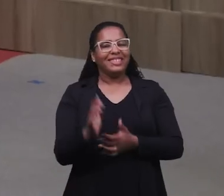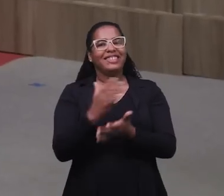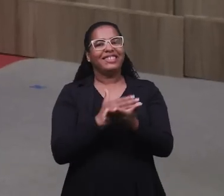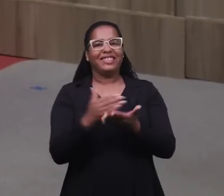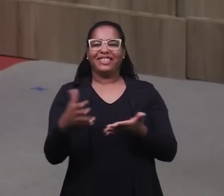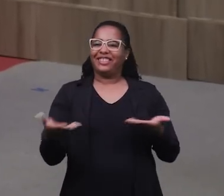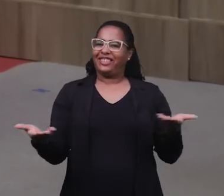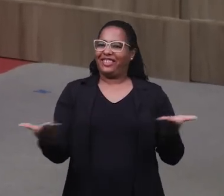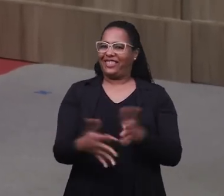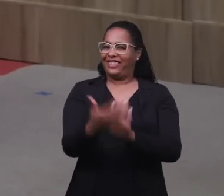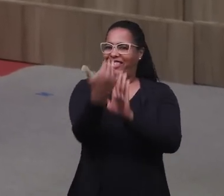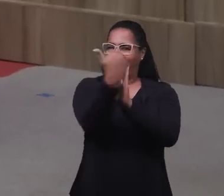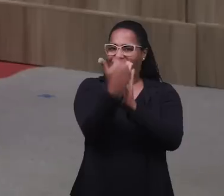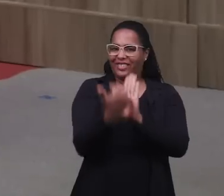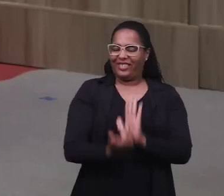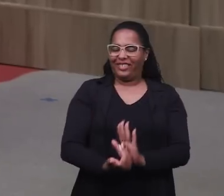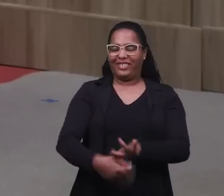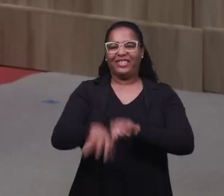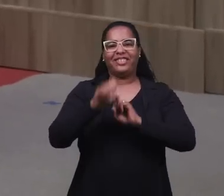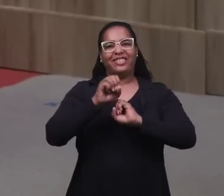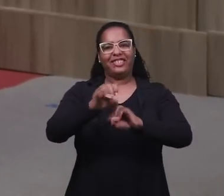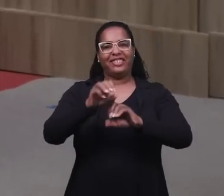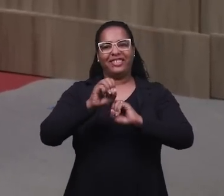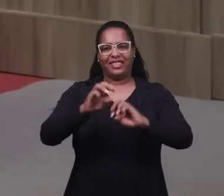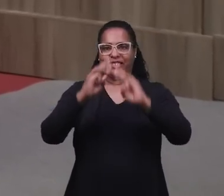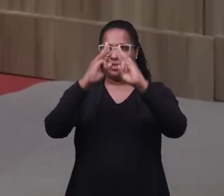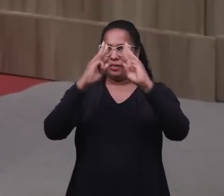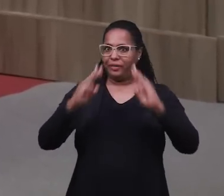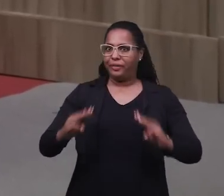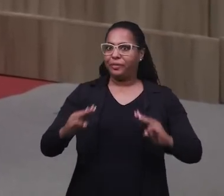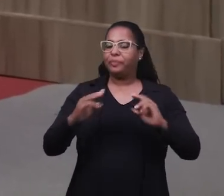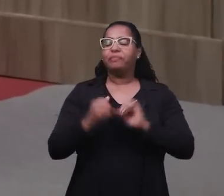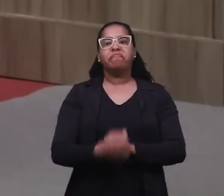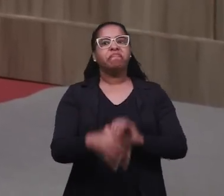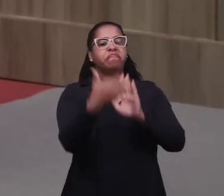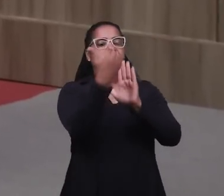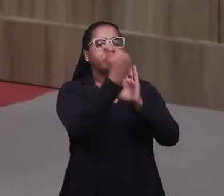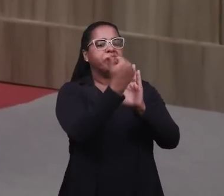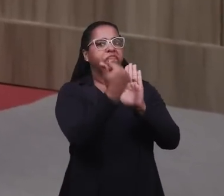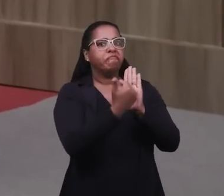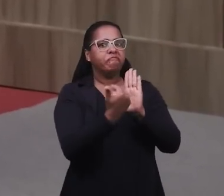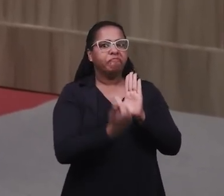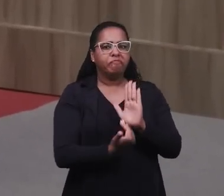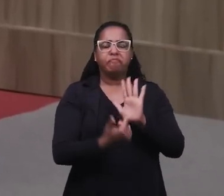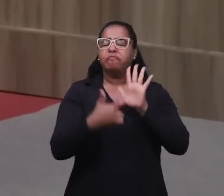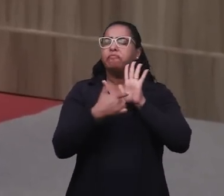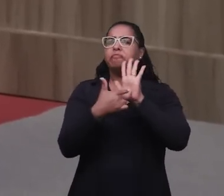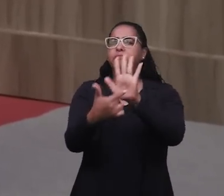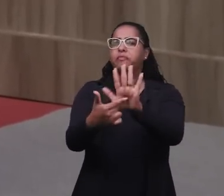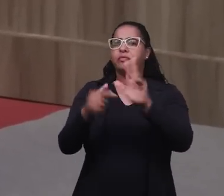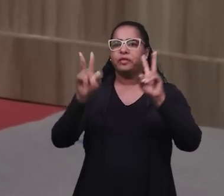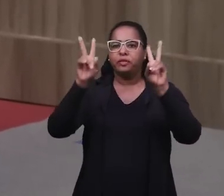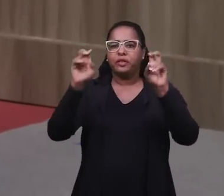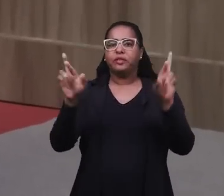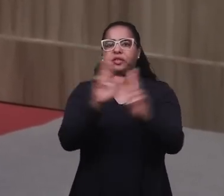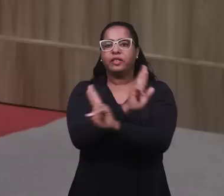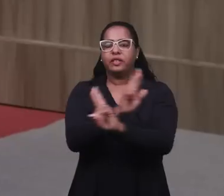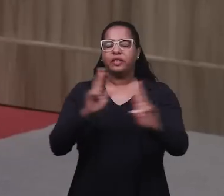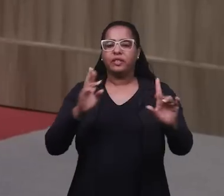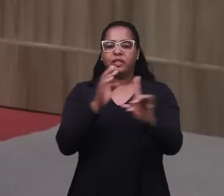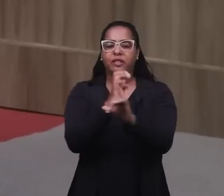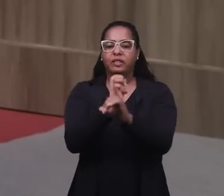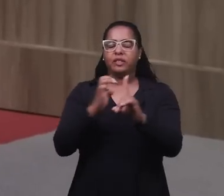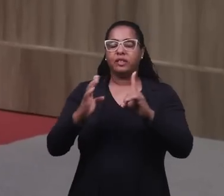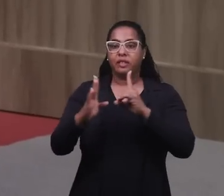E a gente começa agora o quadro Lições do Manaim, esse quadro no qual a gente trata dos assuntos da Escola